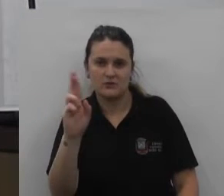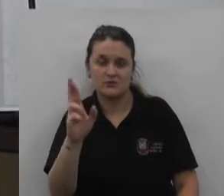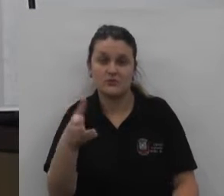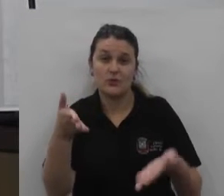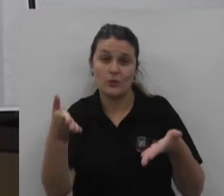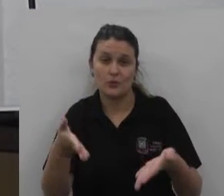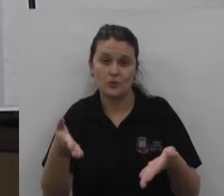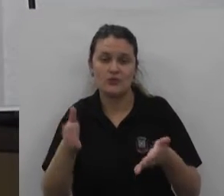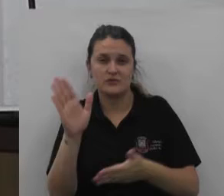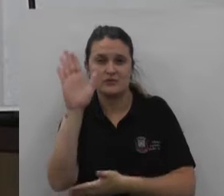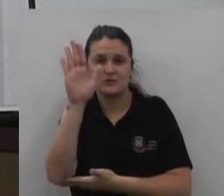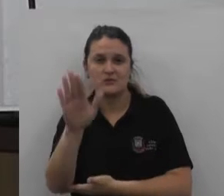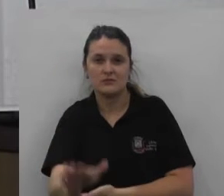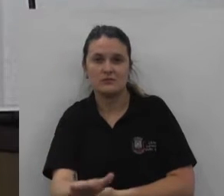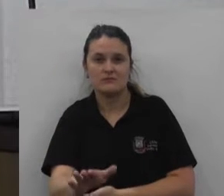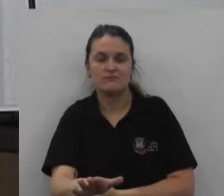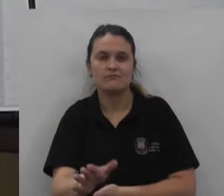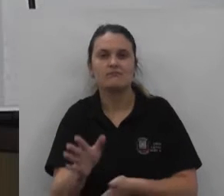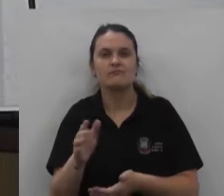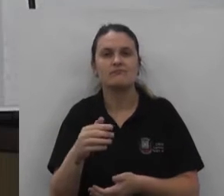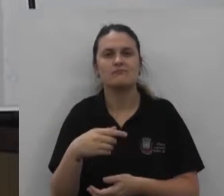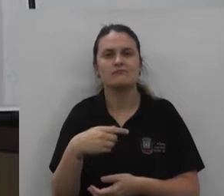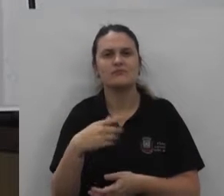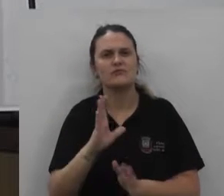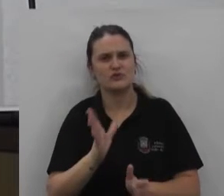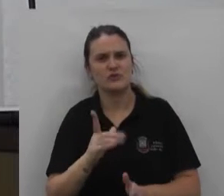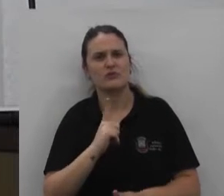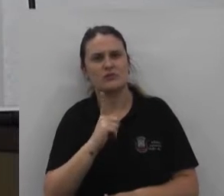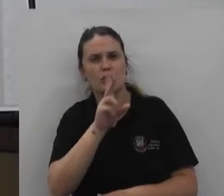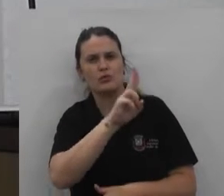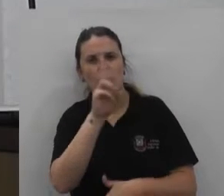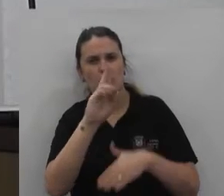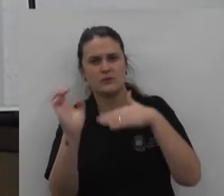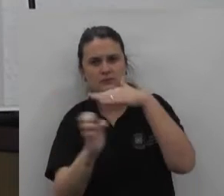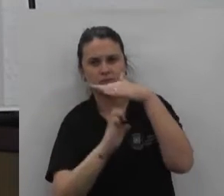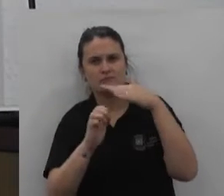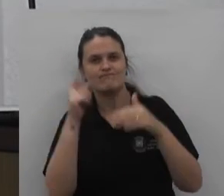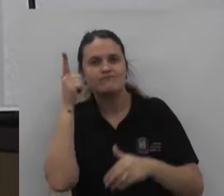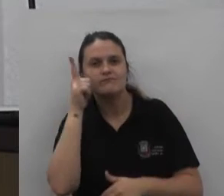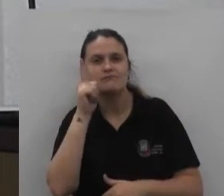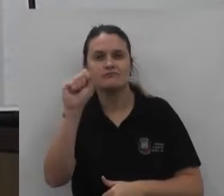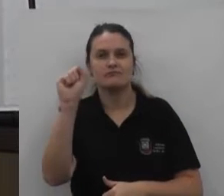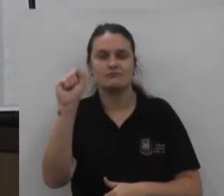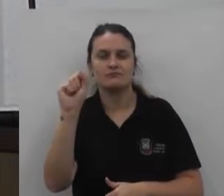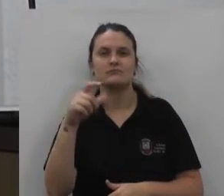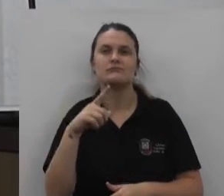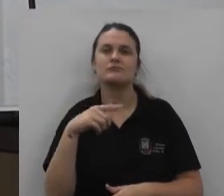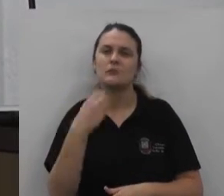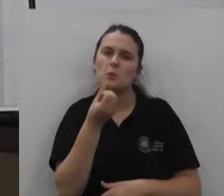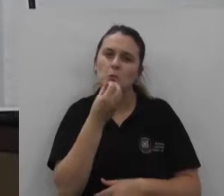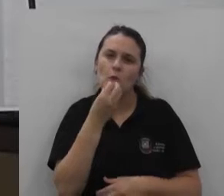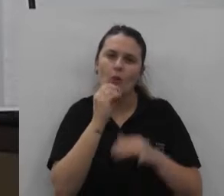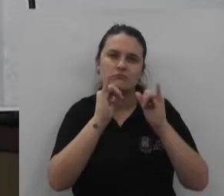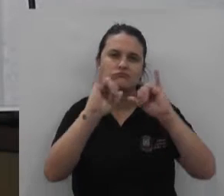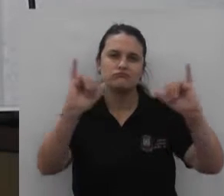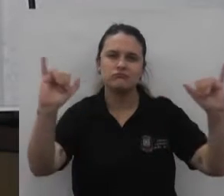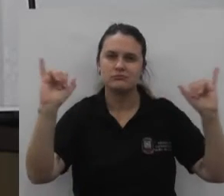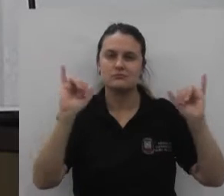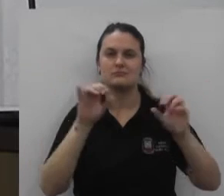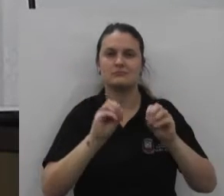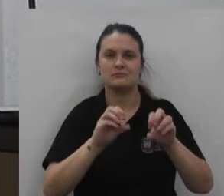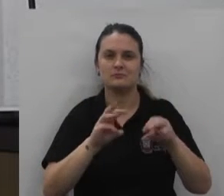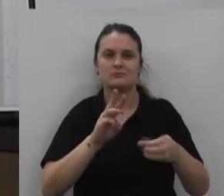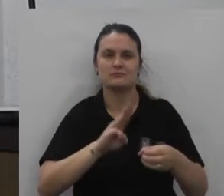E hoje, ao fim da tarde, já tem o nome das empresas vencedoras. Então, uma boa notícia para a nossa